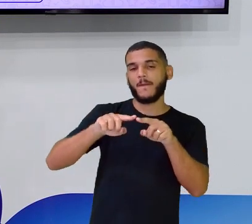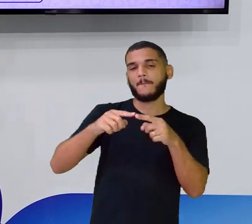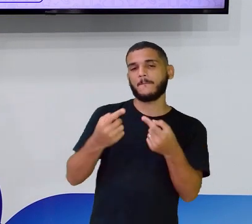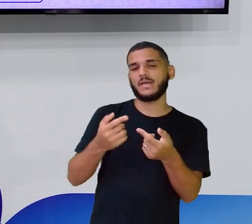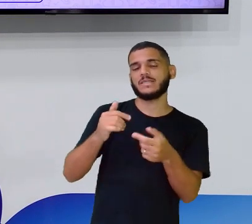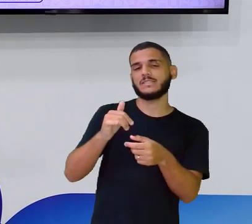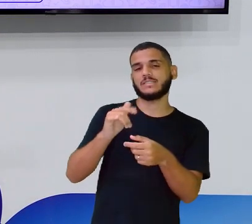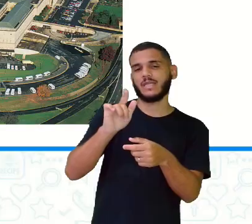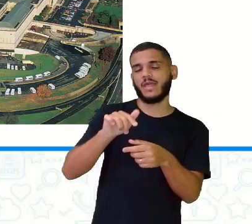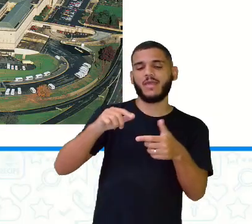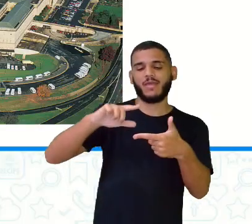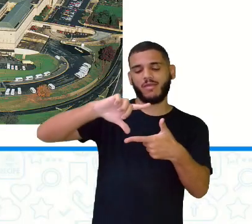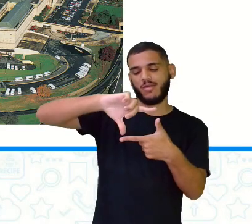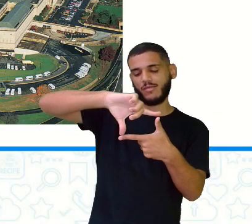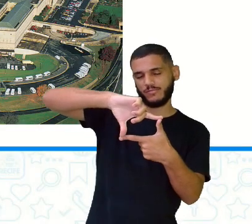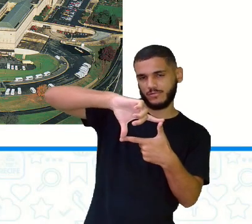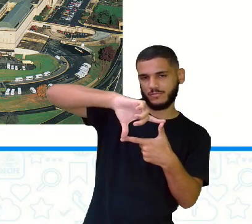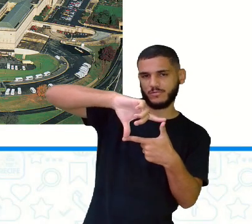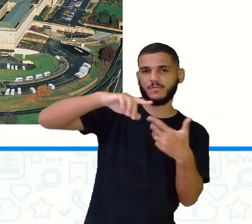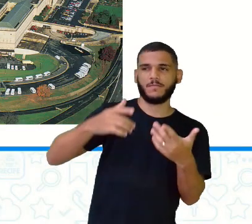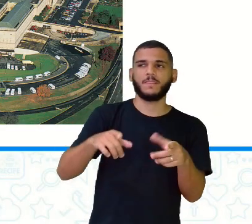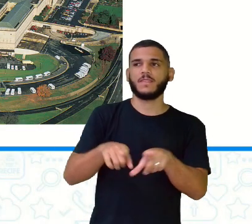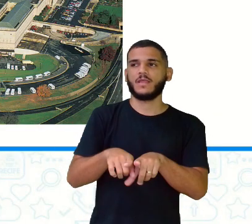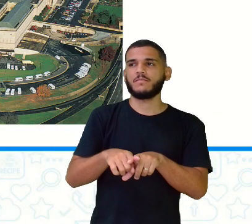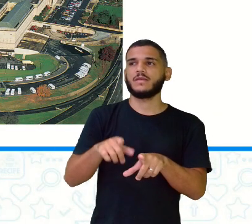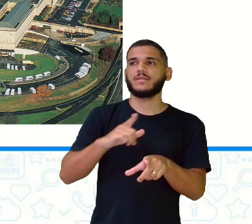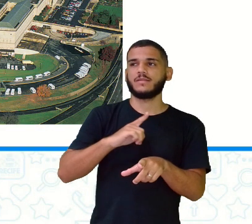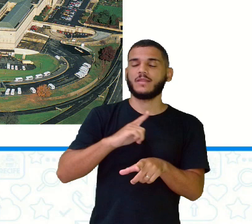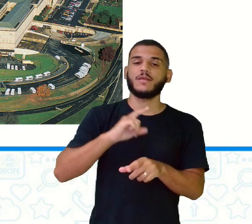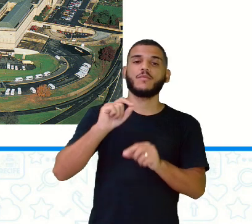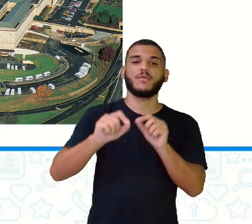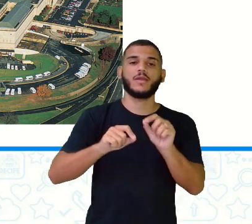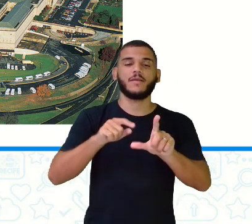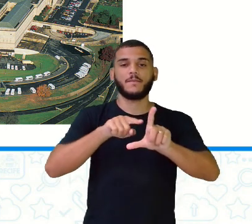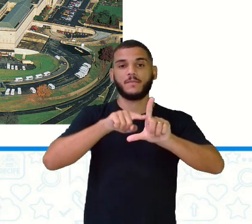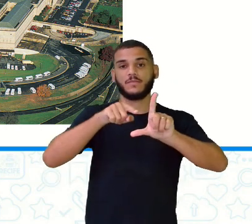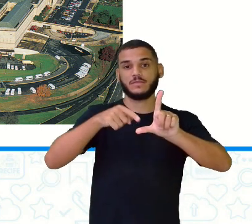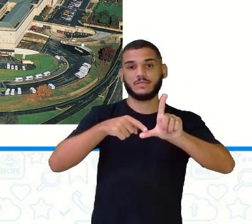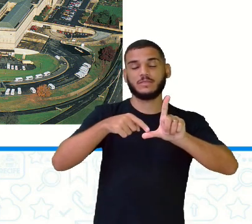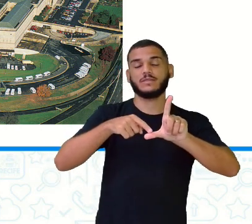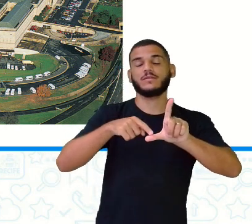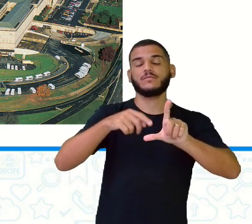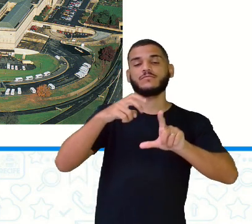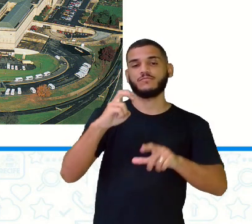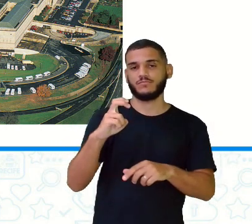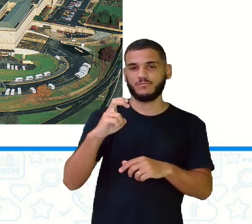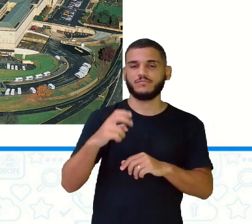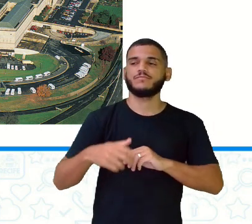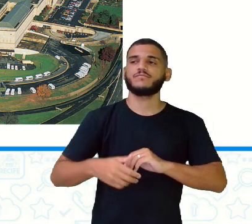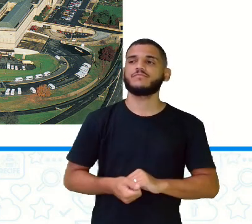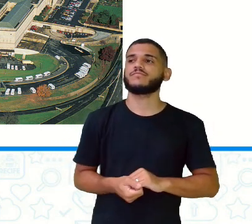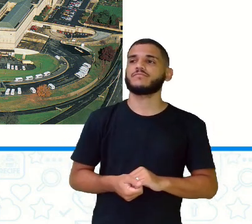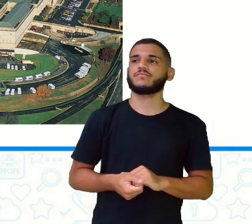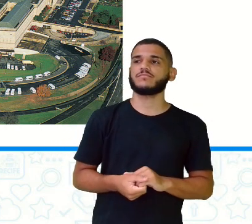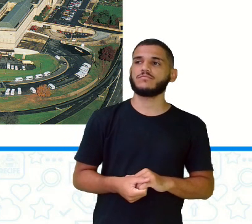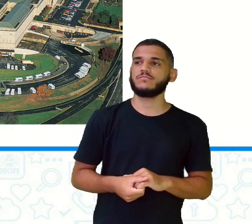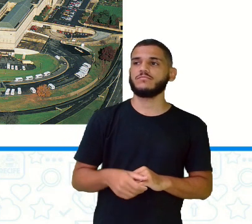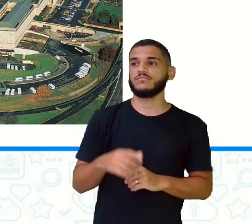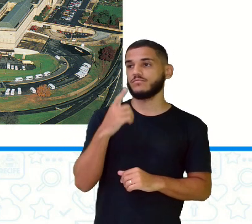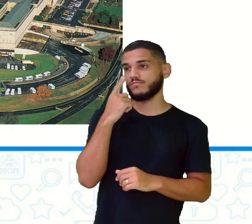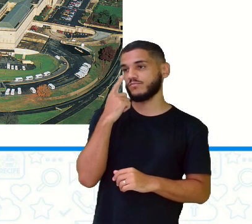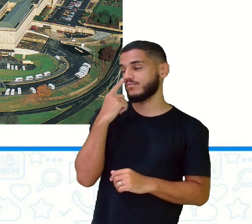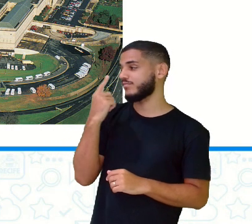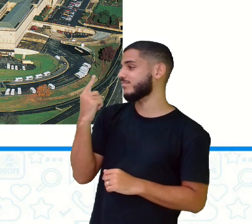forma retangular, né? A gente tem o pentágono, olha esse daqui, o pentágono dos Estados Unidos,